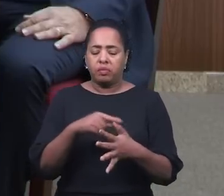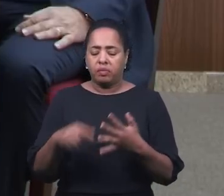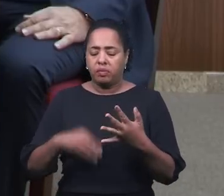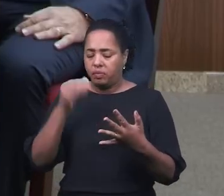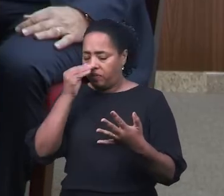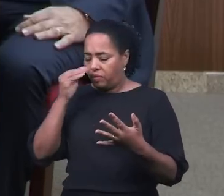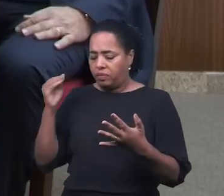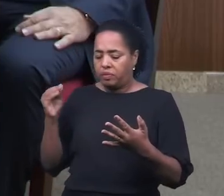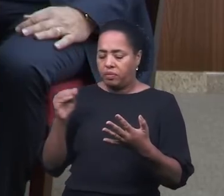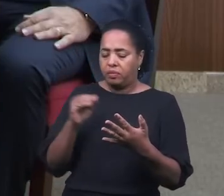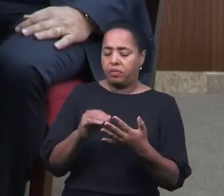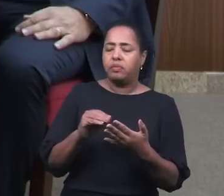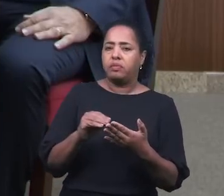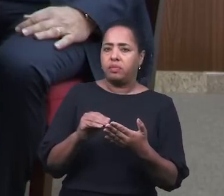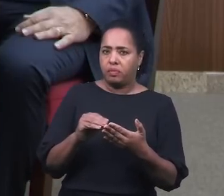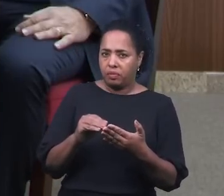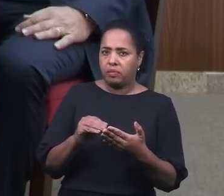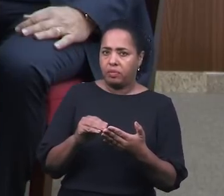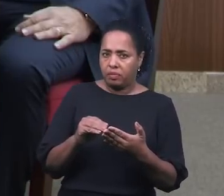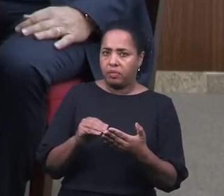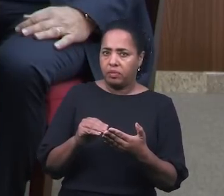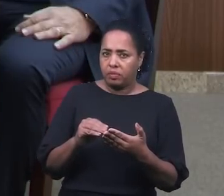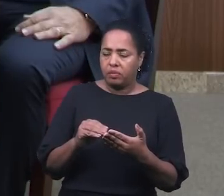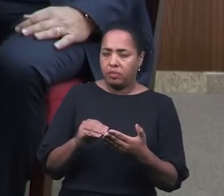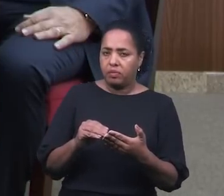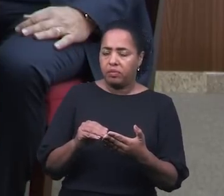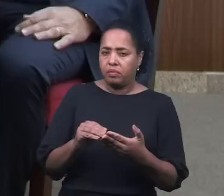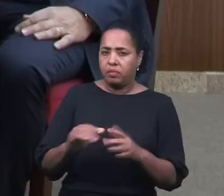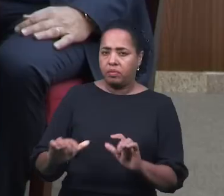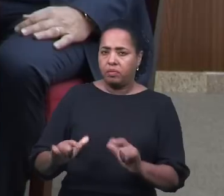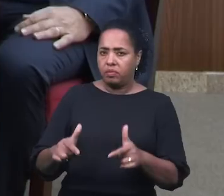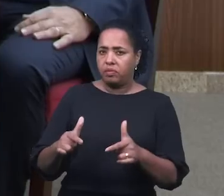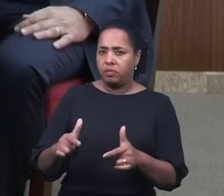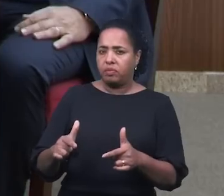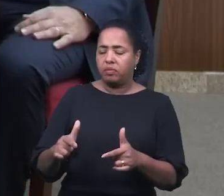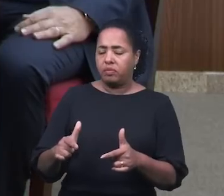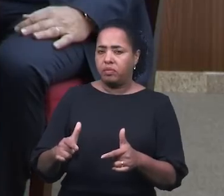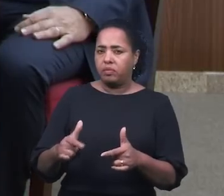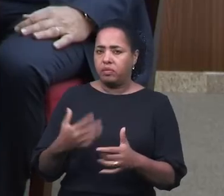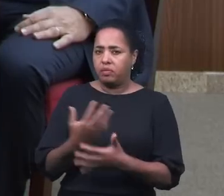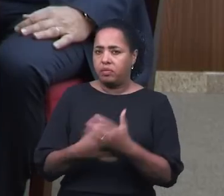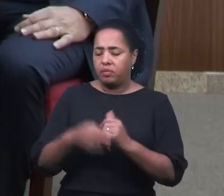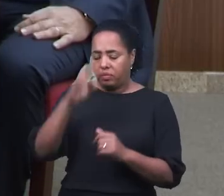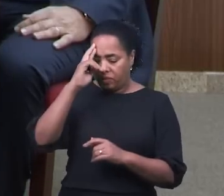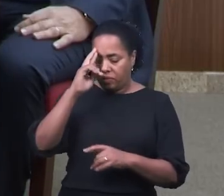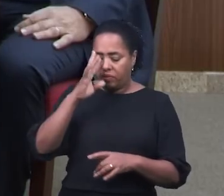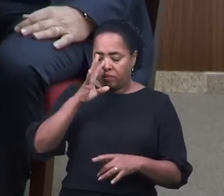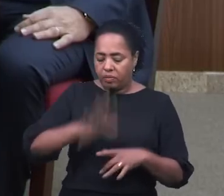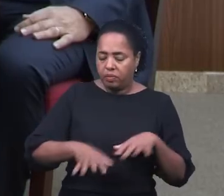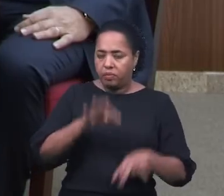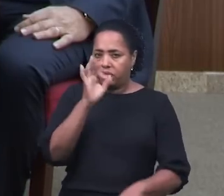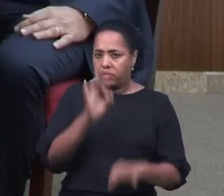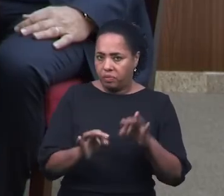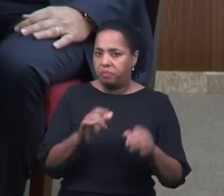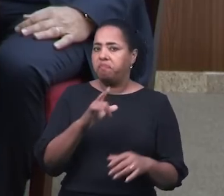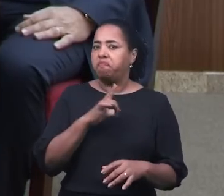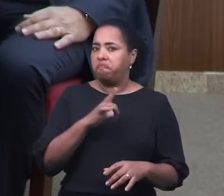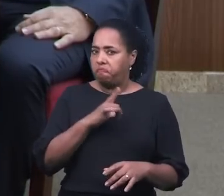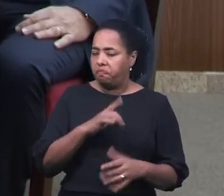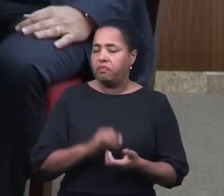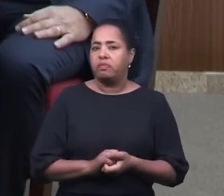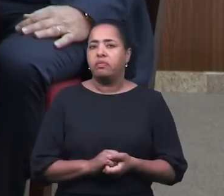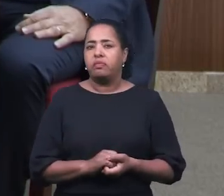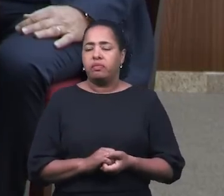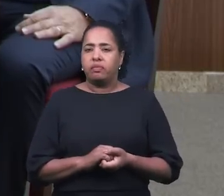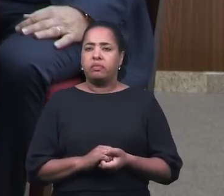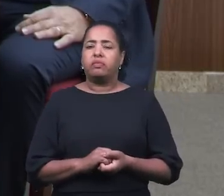que é o projeto de Deus para o ministério, que é o realizar da obra do Senhor, o juízo vem, certamente vem, não há como escapar disso.